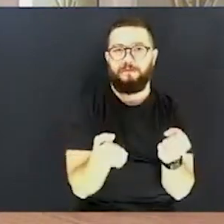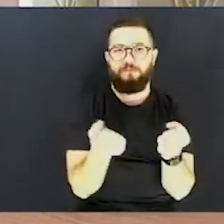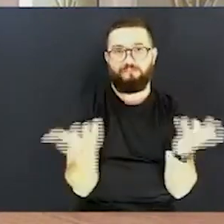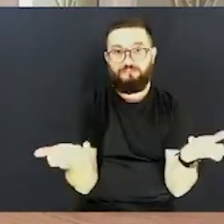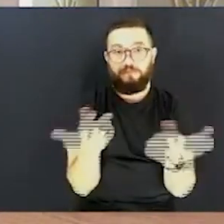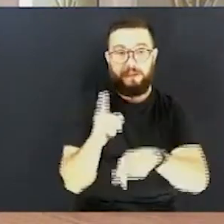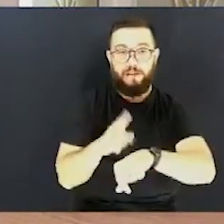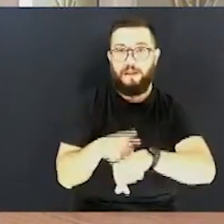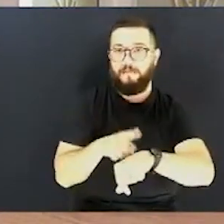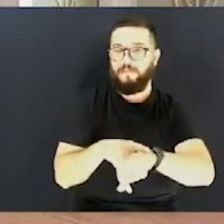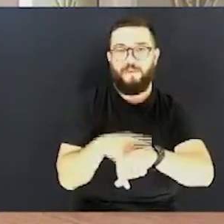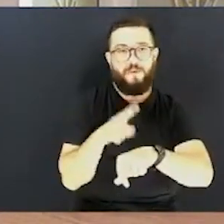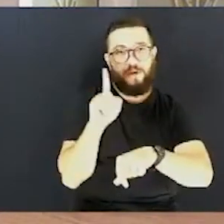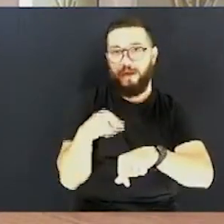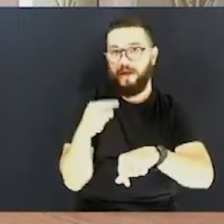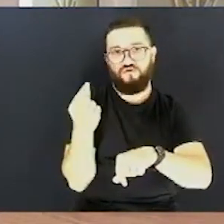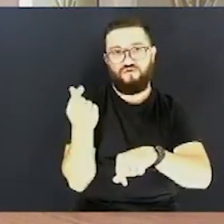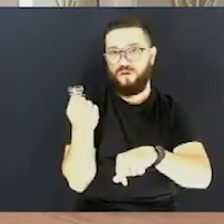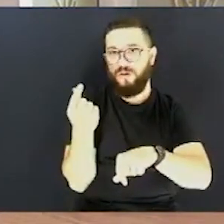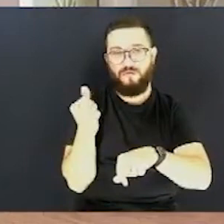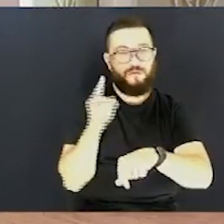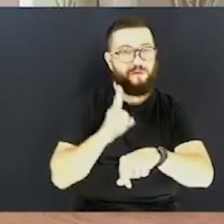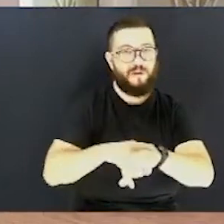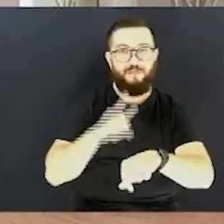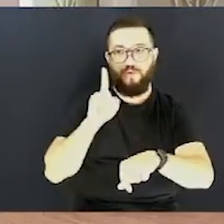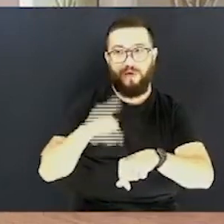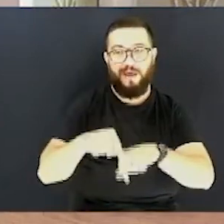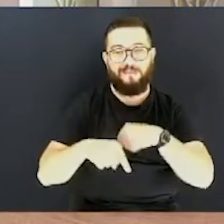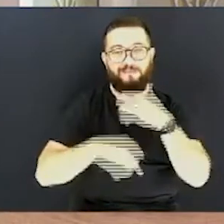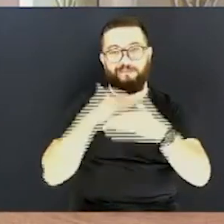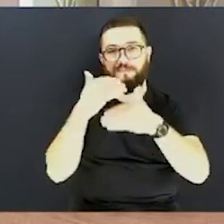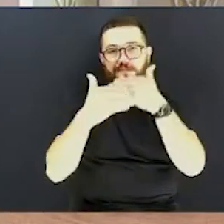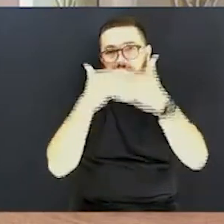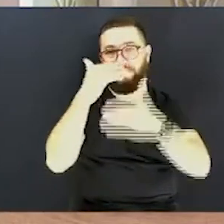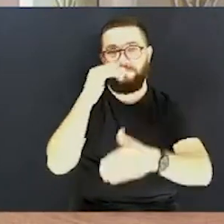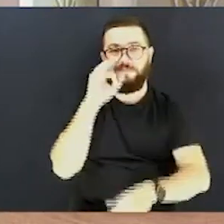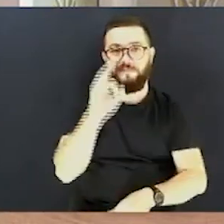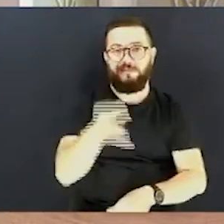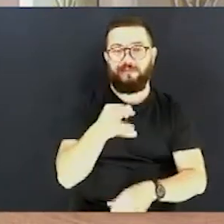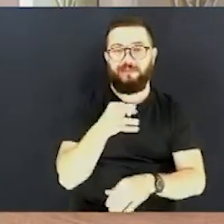desenvolvimento. Lembrar que Curitiba tem 165 mil